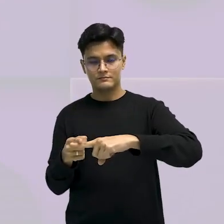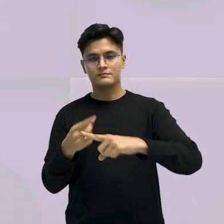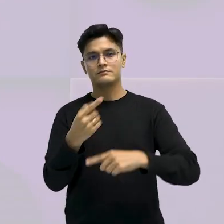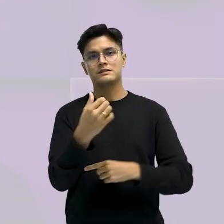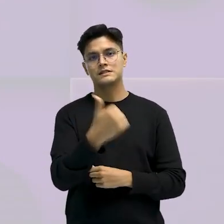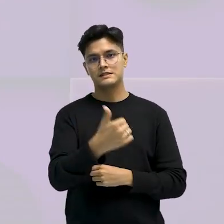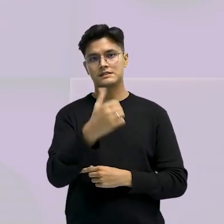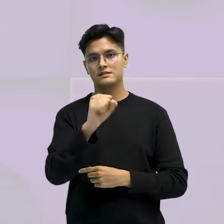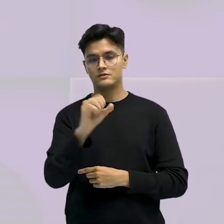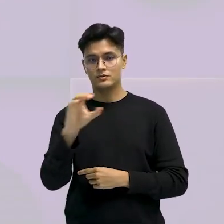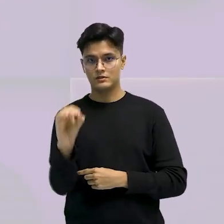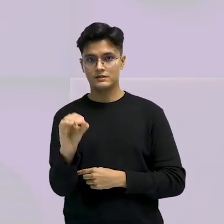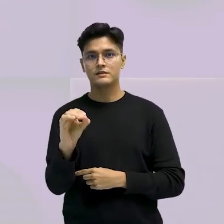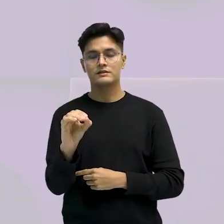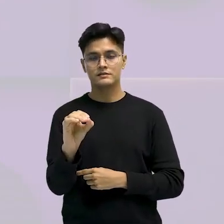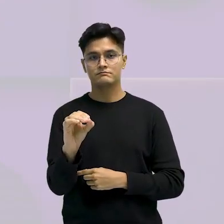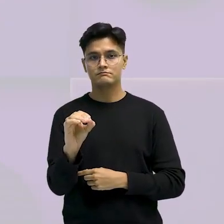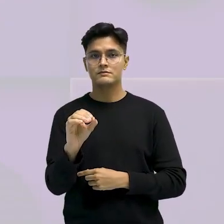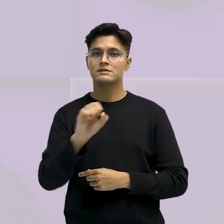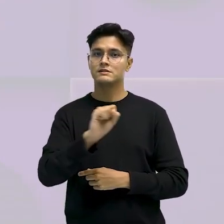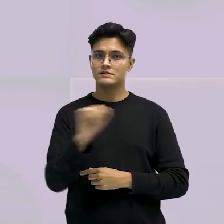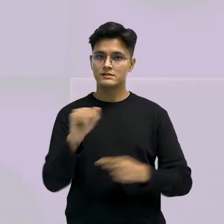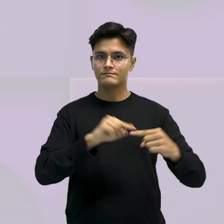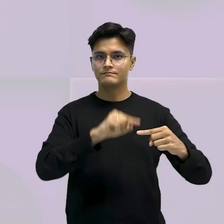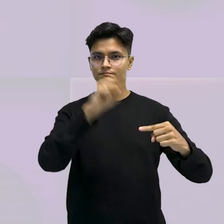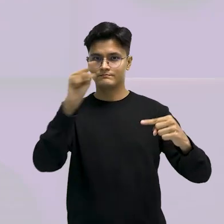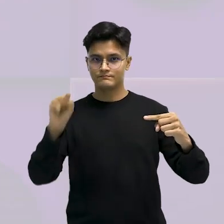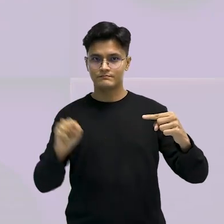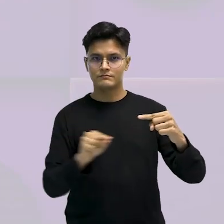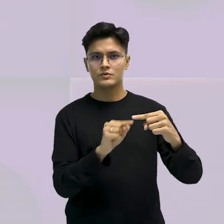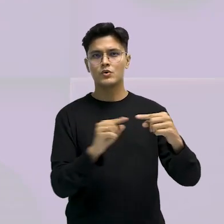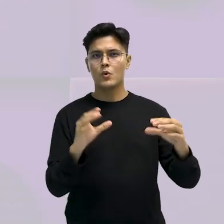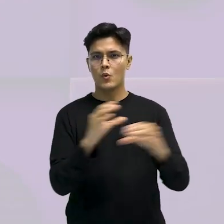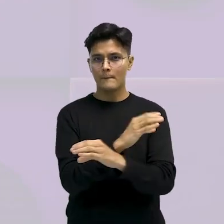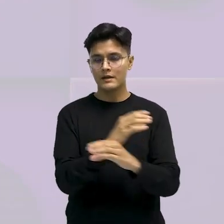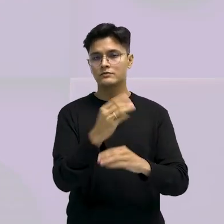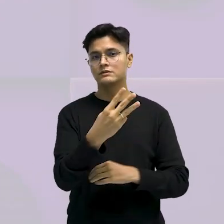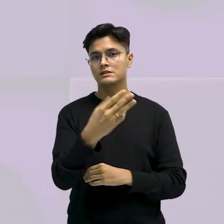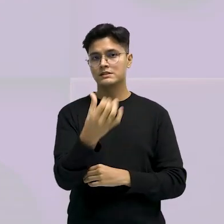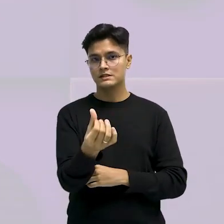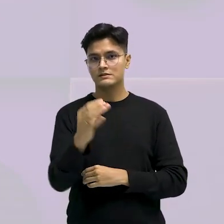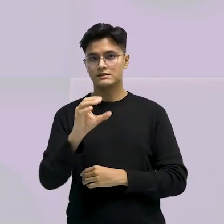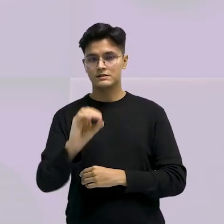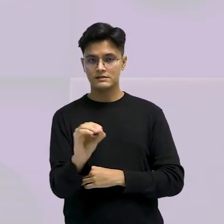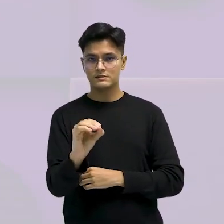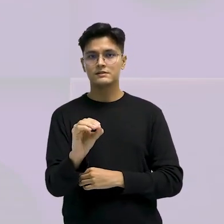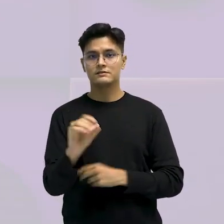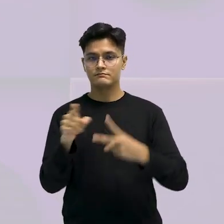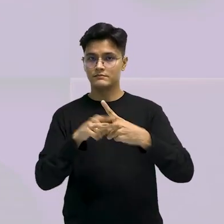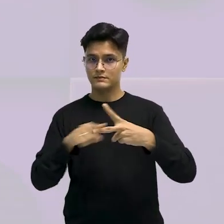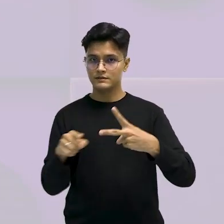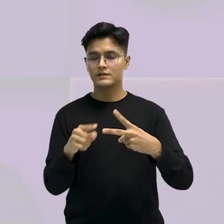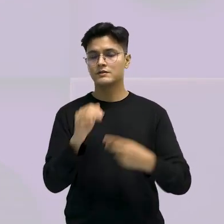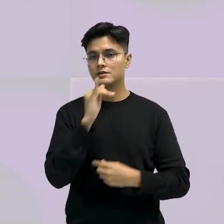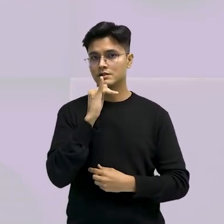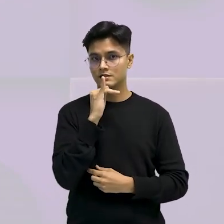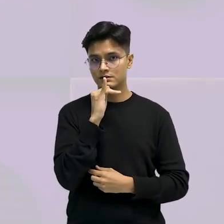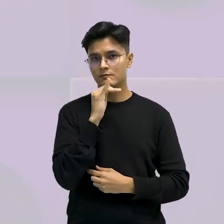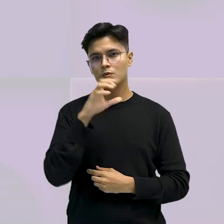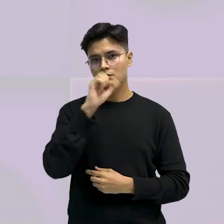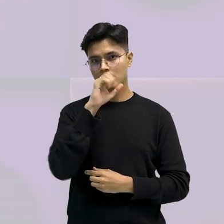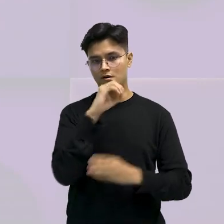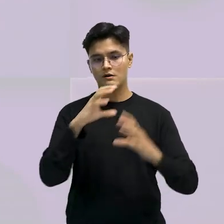180 graus. Um círculo completo nós temos 360 graus. Então, imagina uma laranja. Você corta a laranja